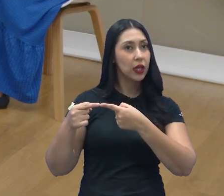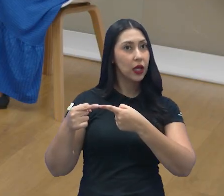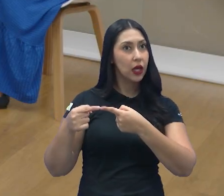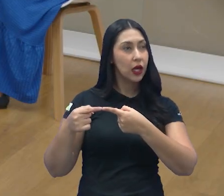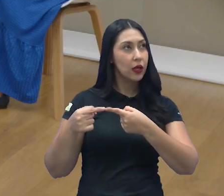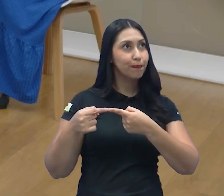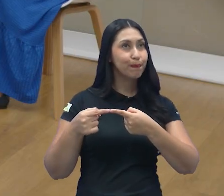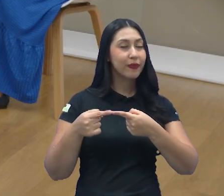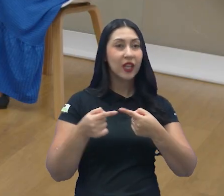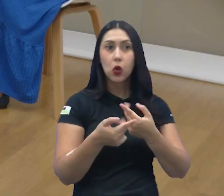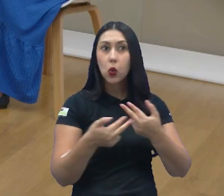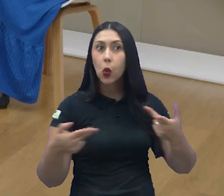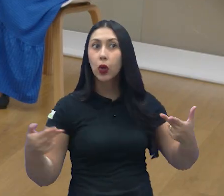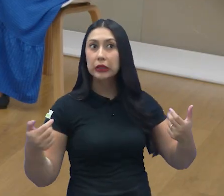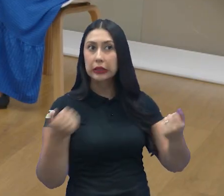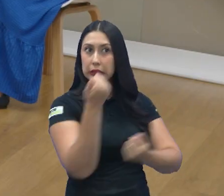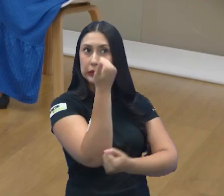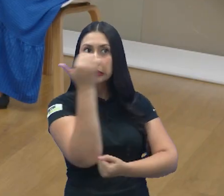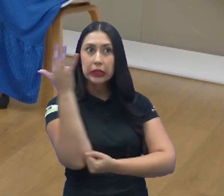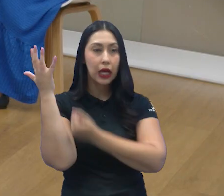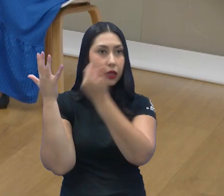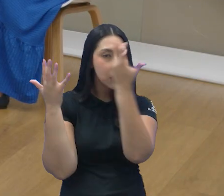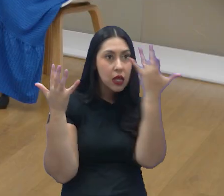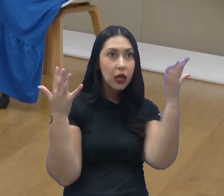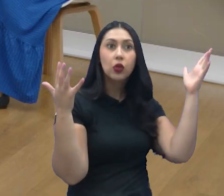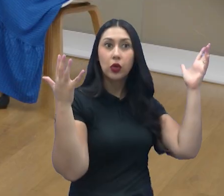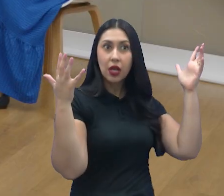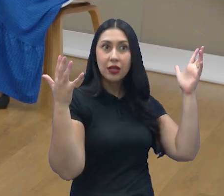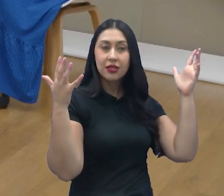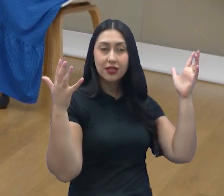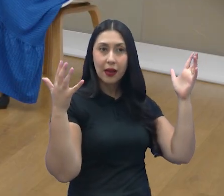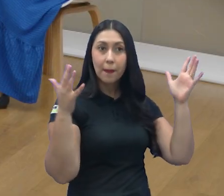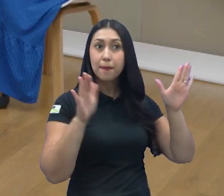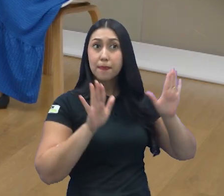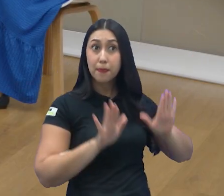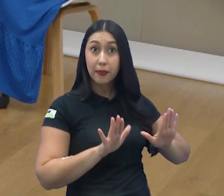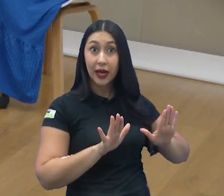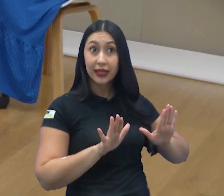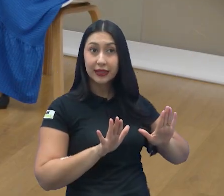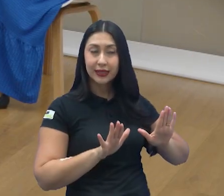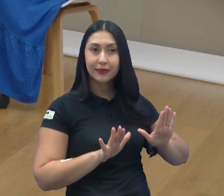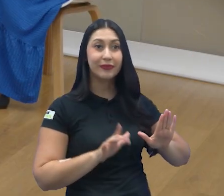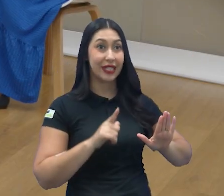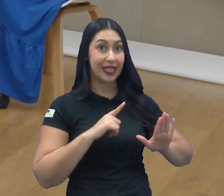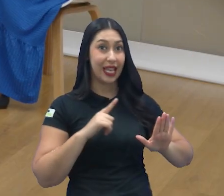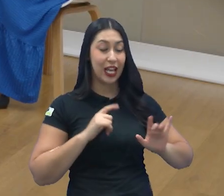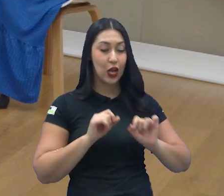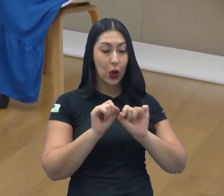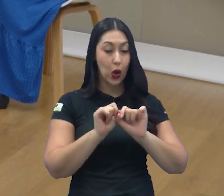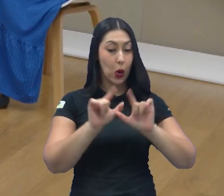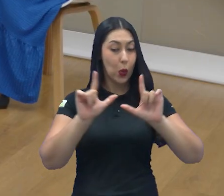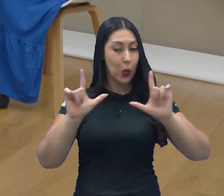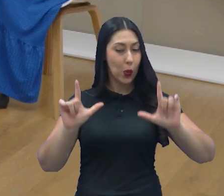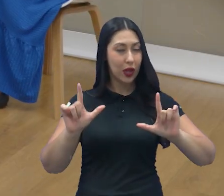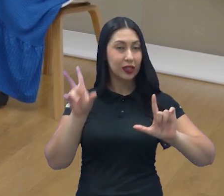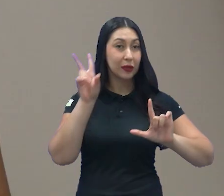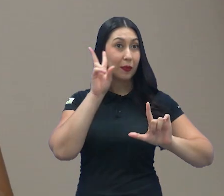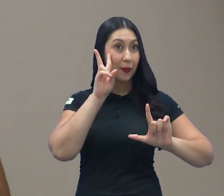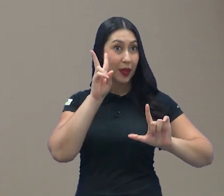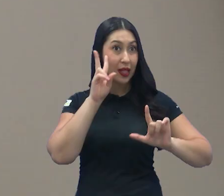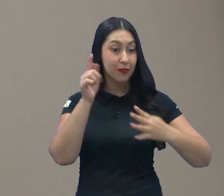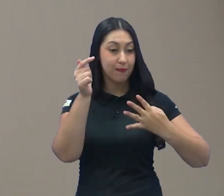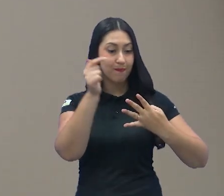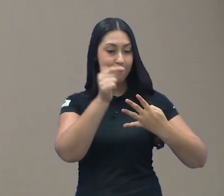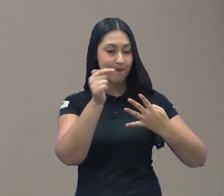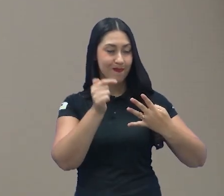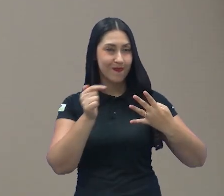de terra, fogo, ar, elementos. Mas aí, a produção preparou um quadro para nós relembrarmos os principais pontos